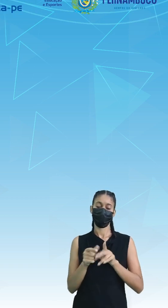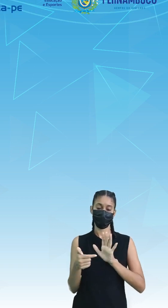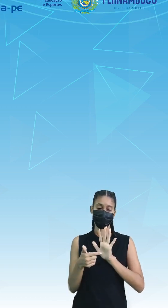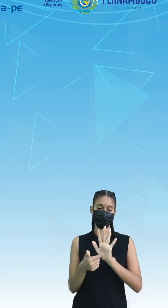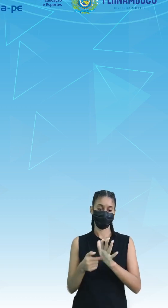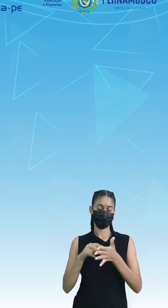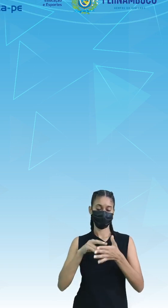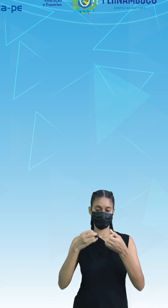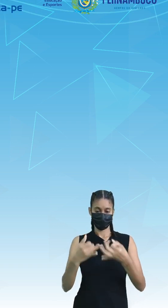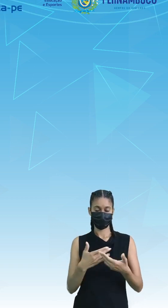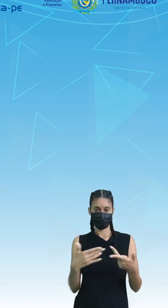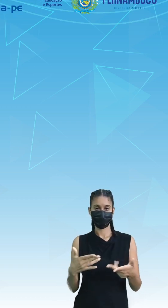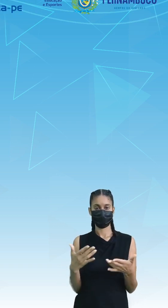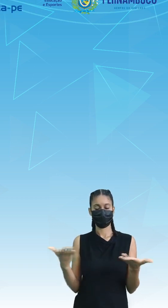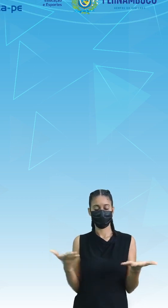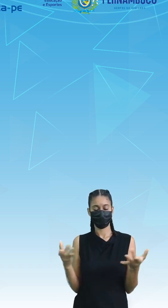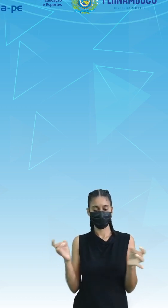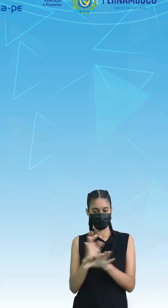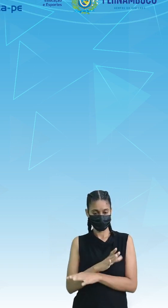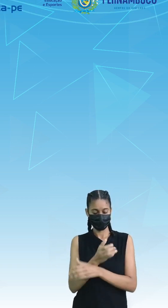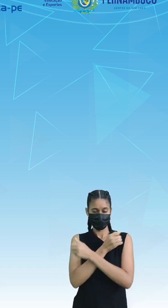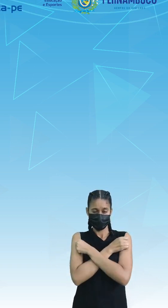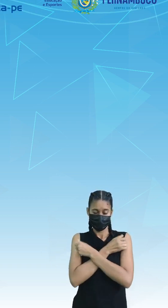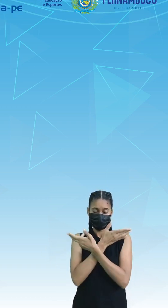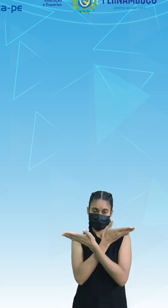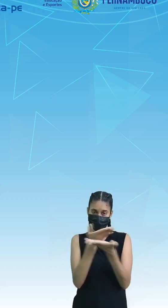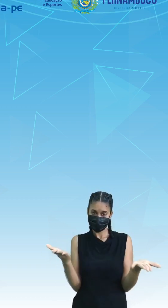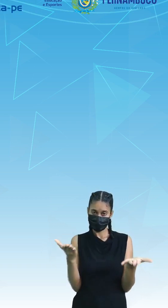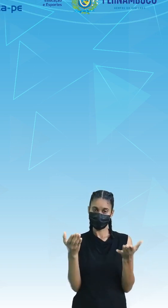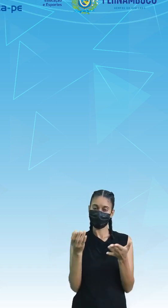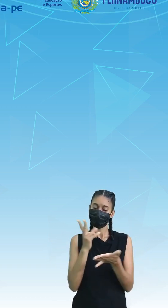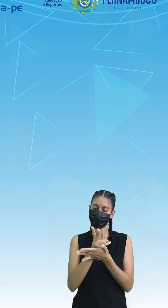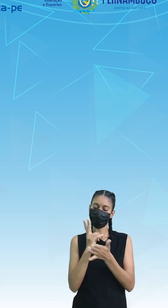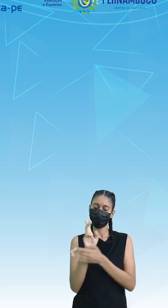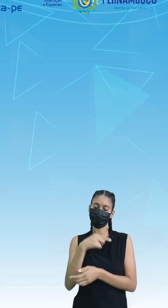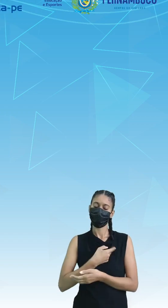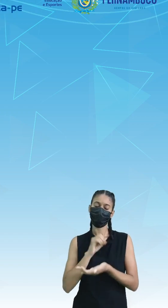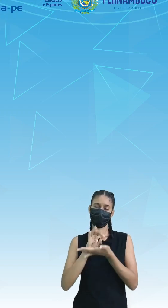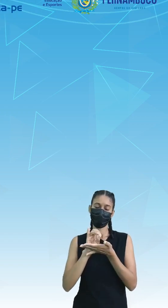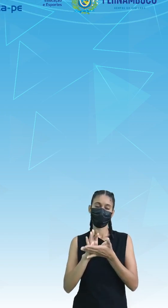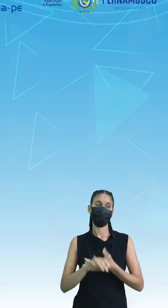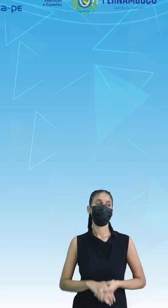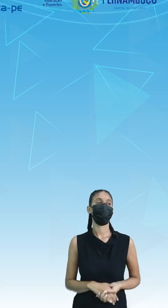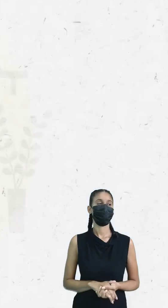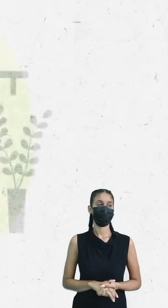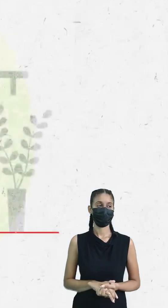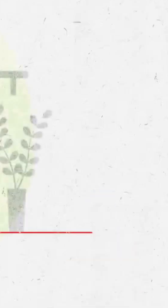Então, por hoje é só, um forte abraço a todos vocês e continue conosco no EducaPE.